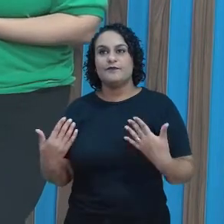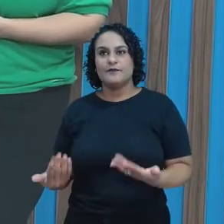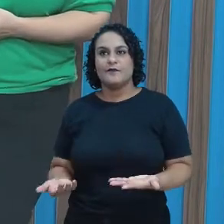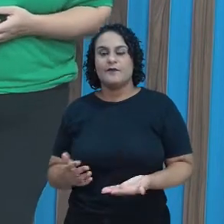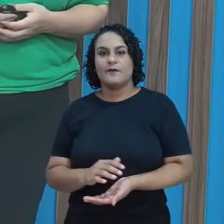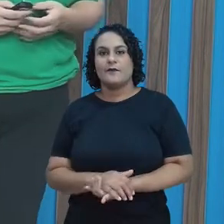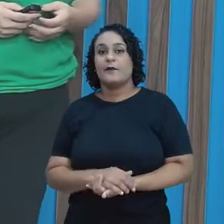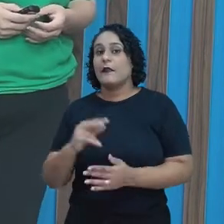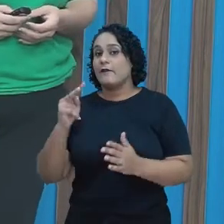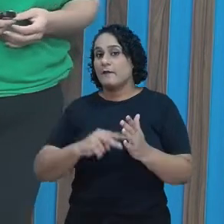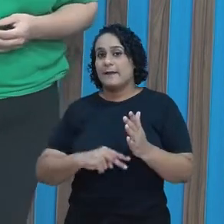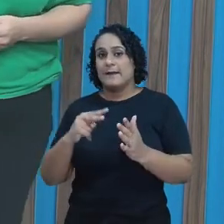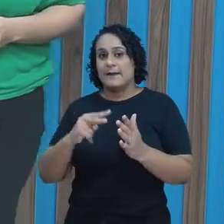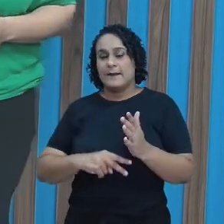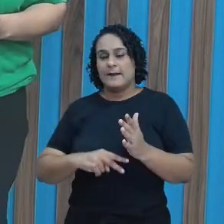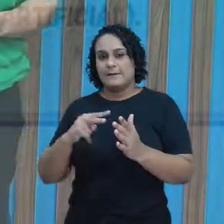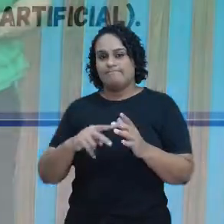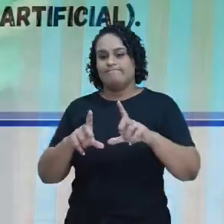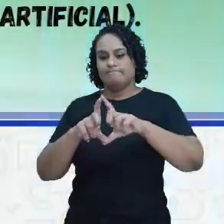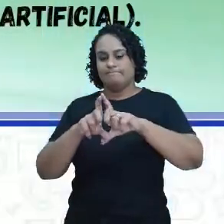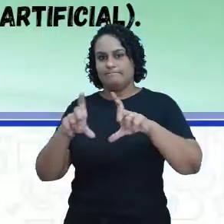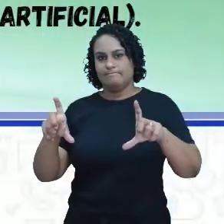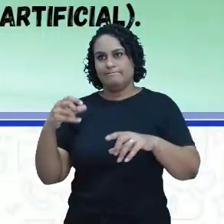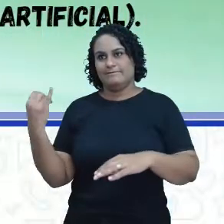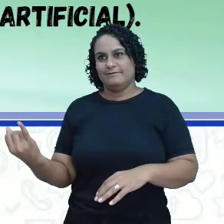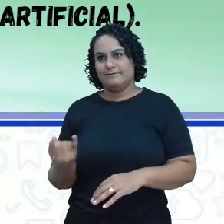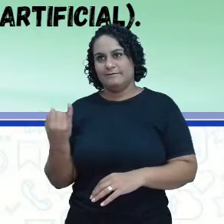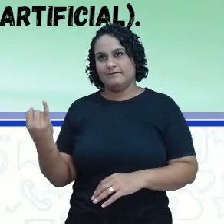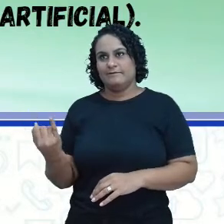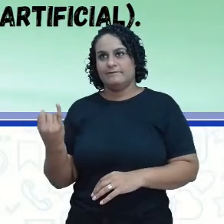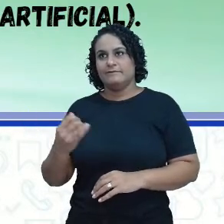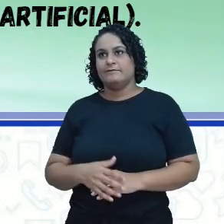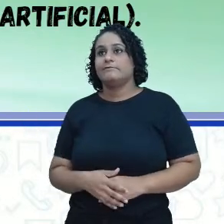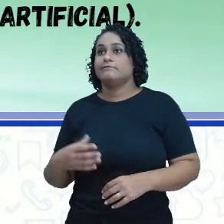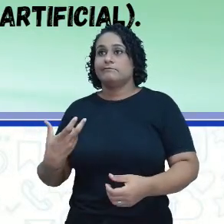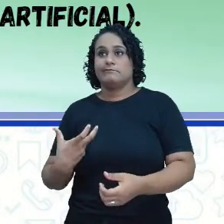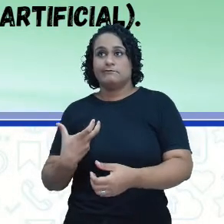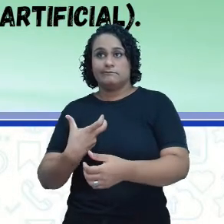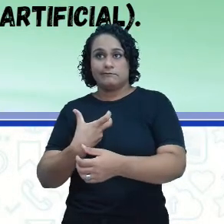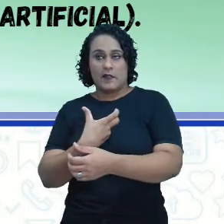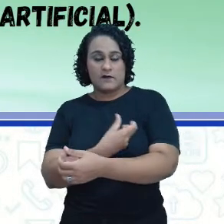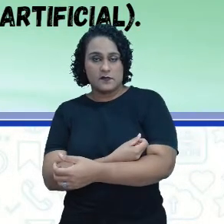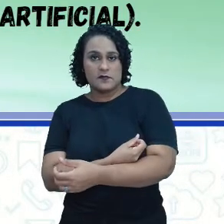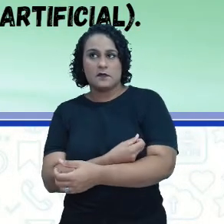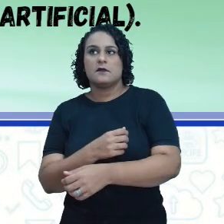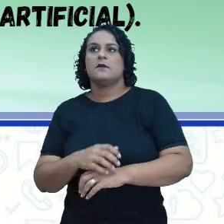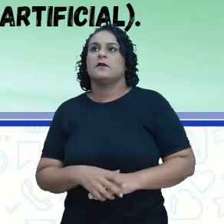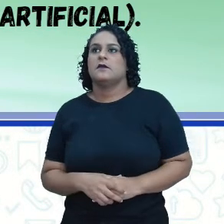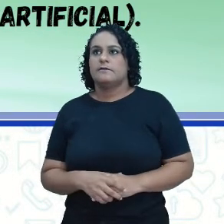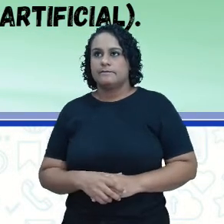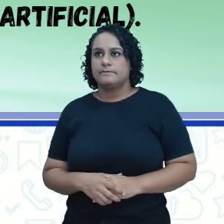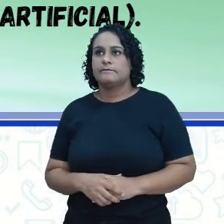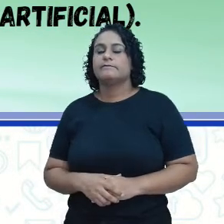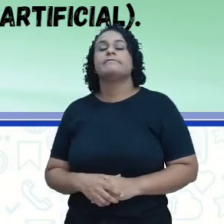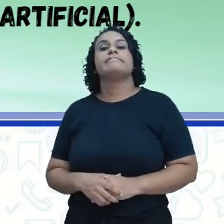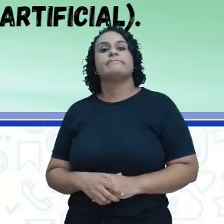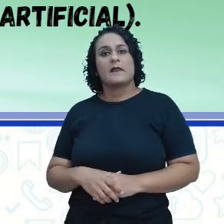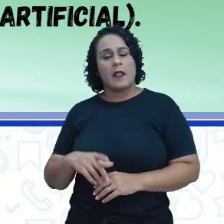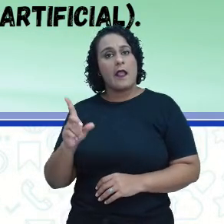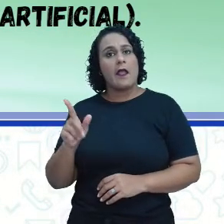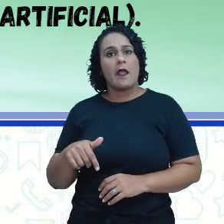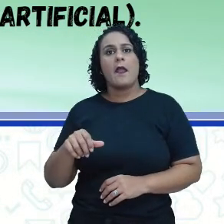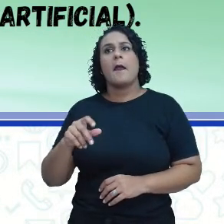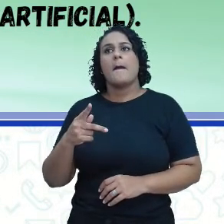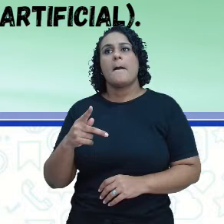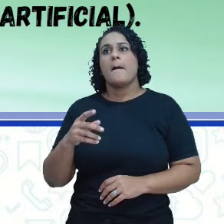vamos dar uma lidinha aqui nessa frase importante, tá? Vacinas nada mais são do que